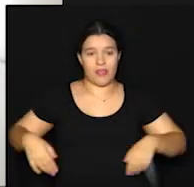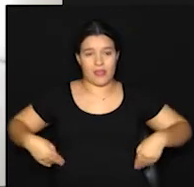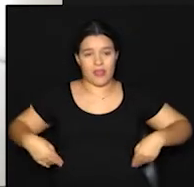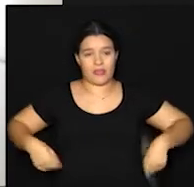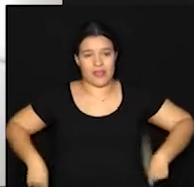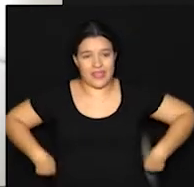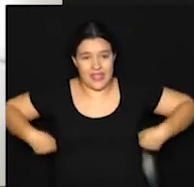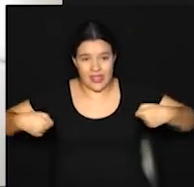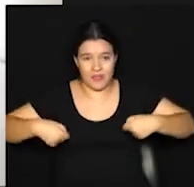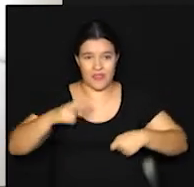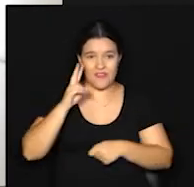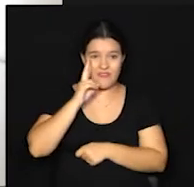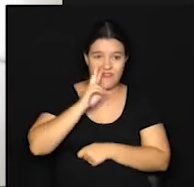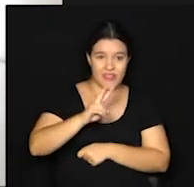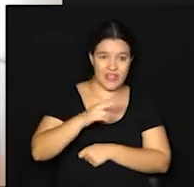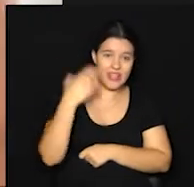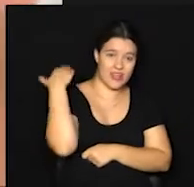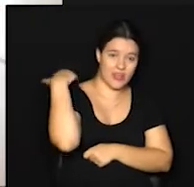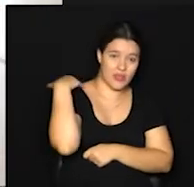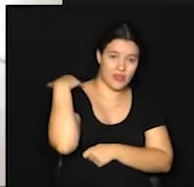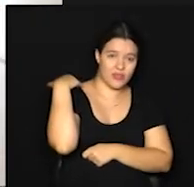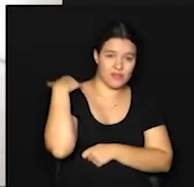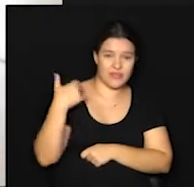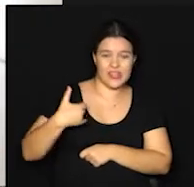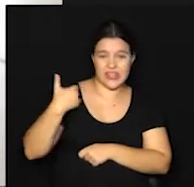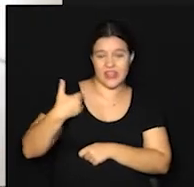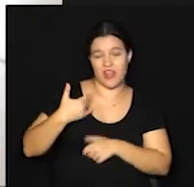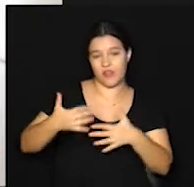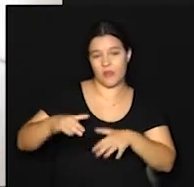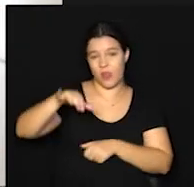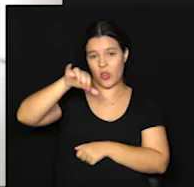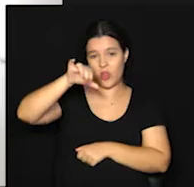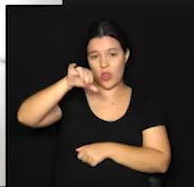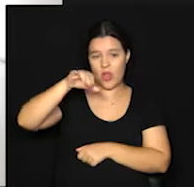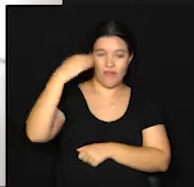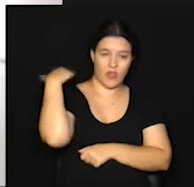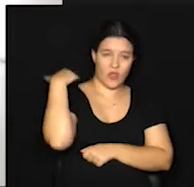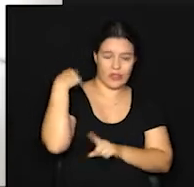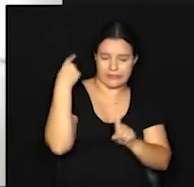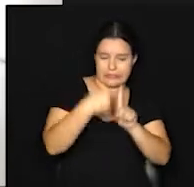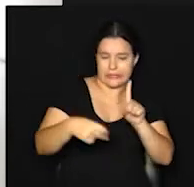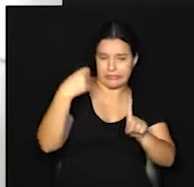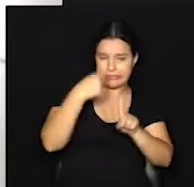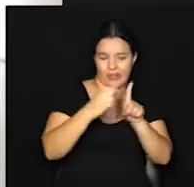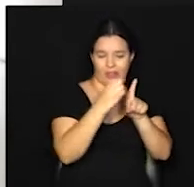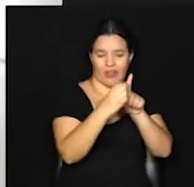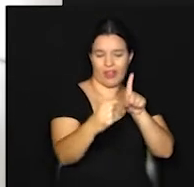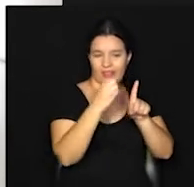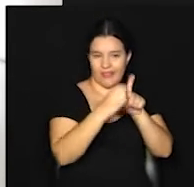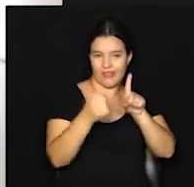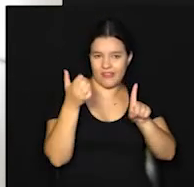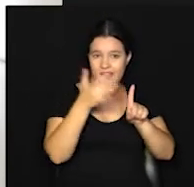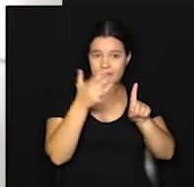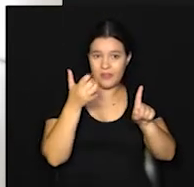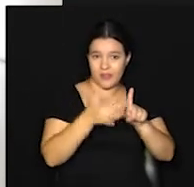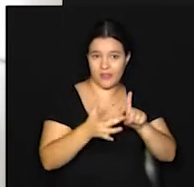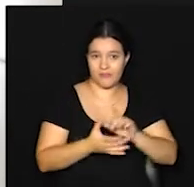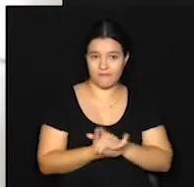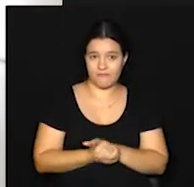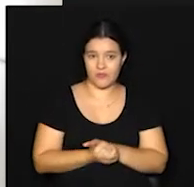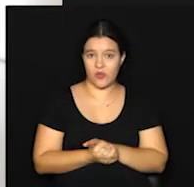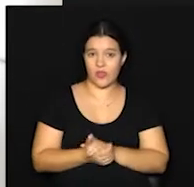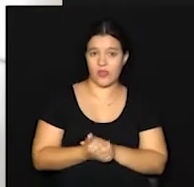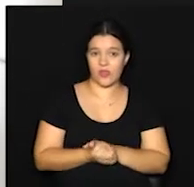e ela viu as marcas da violência na minha camiseta. Eu devia ter uns 9 anos, mais ou menos, estava na 4ª série. Eu lembro muito bem dessa cena dela chamando